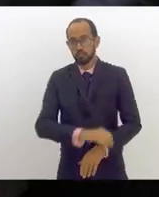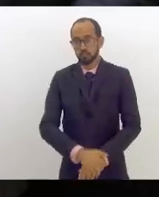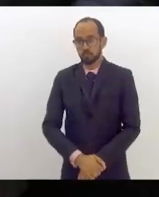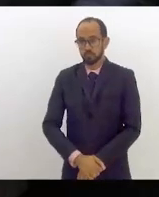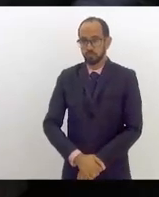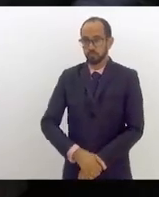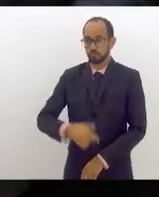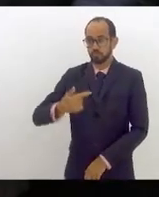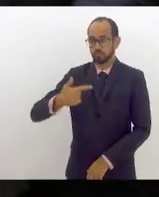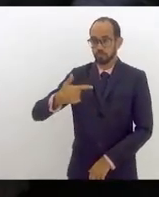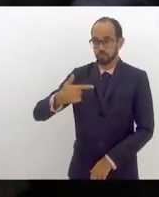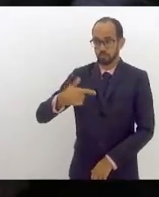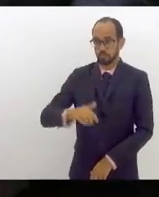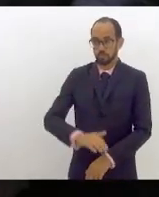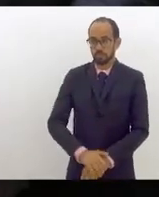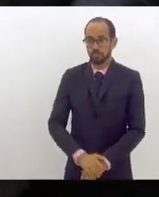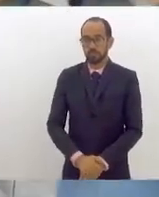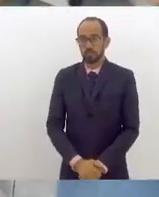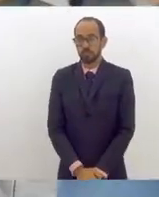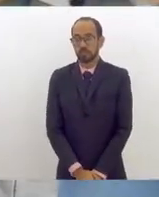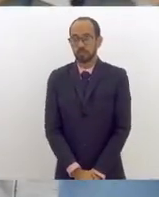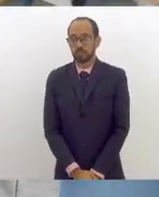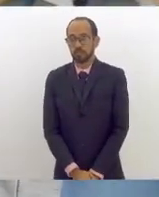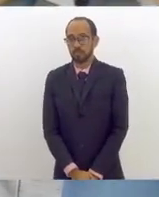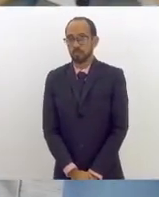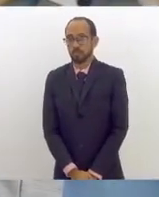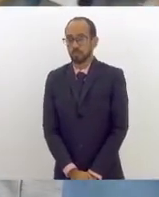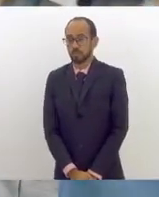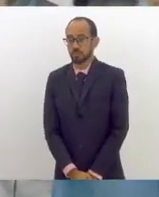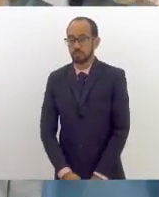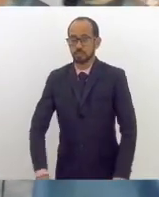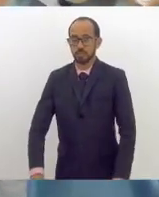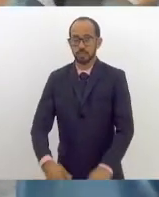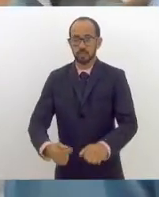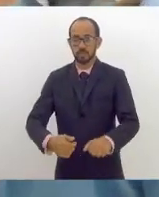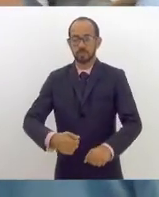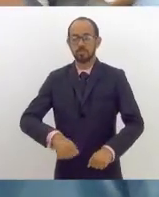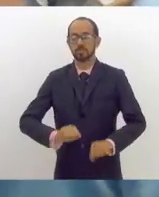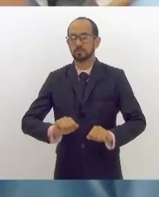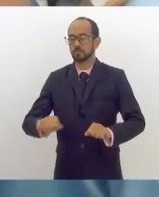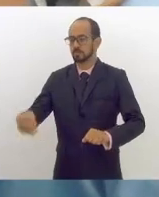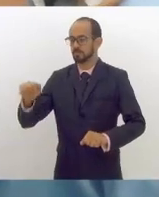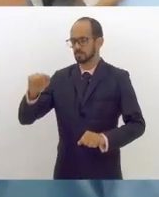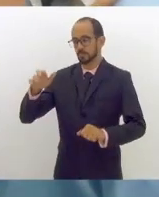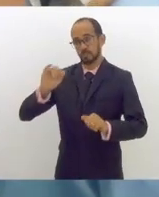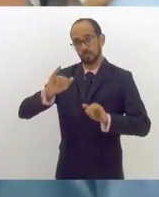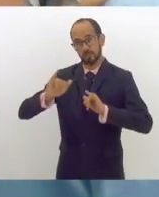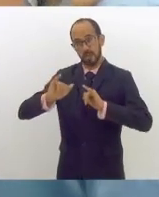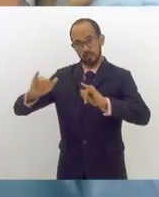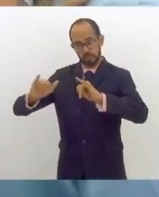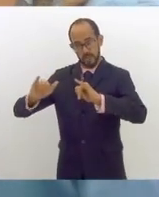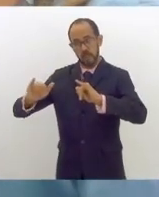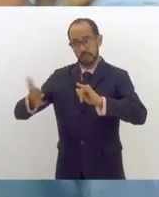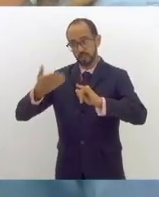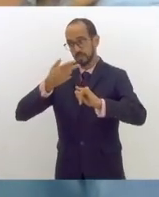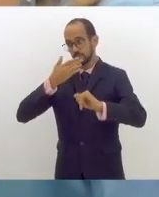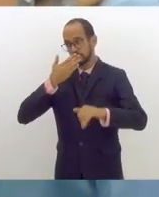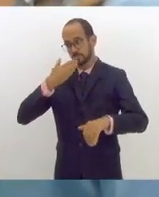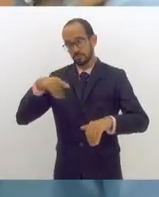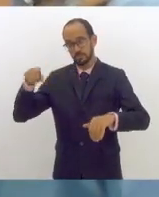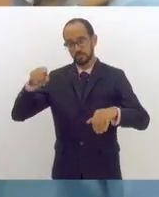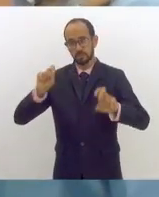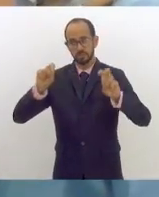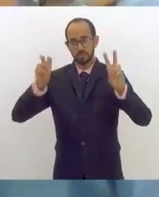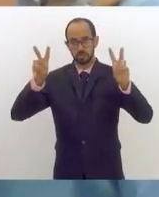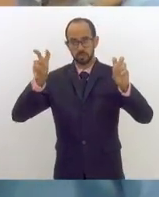dois dois queria alertar senhor presidente e por isso ele puxou esse tema se não estaria